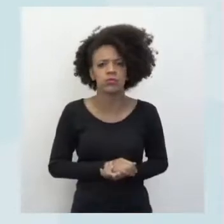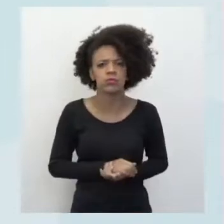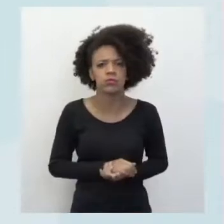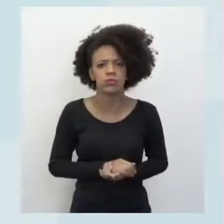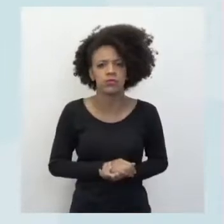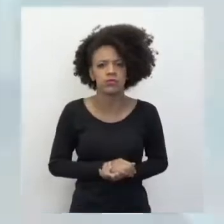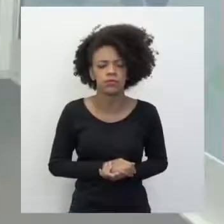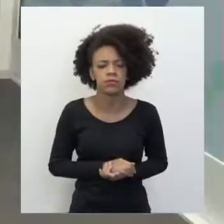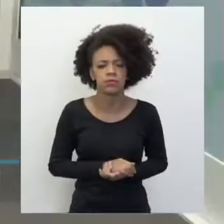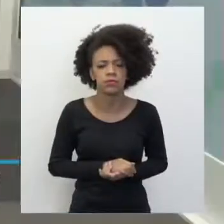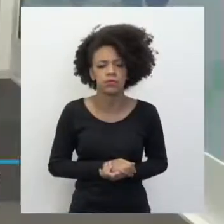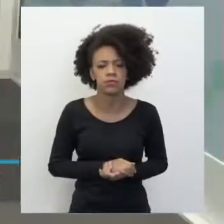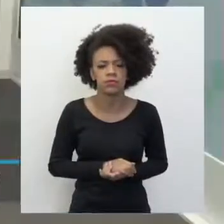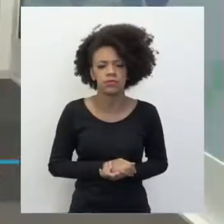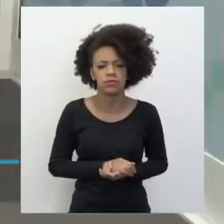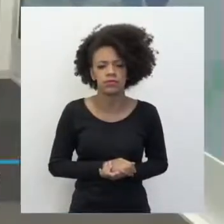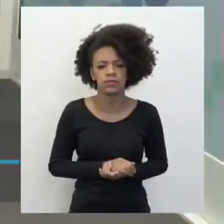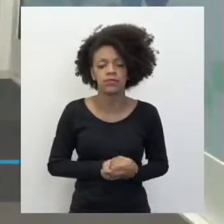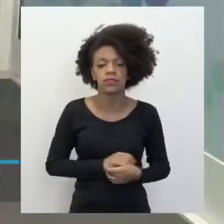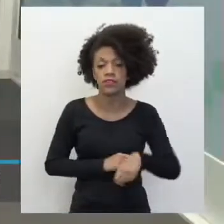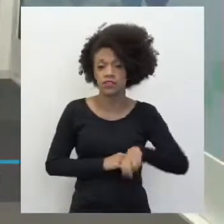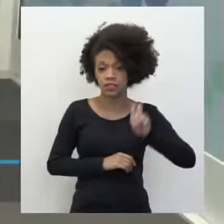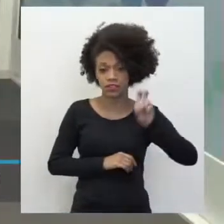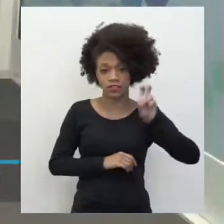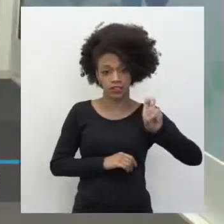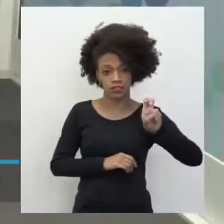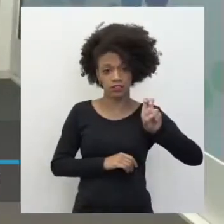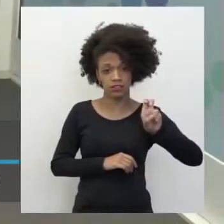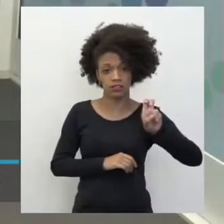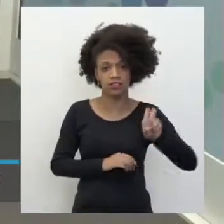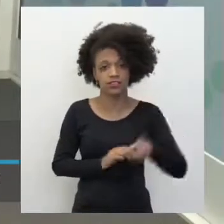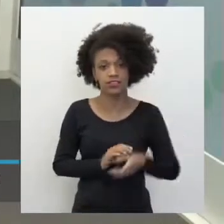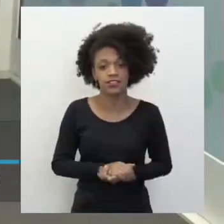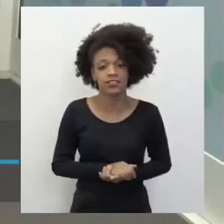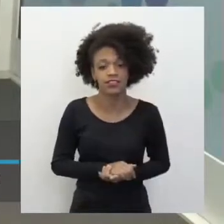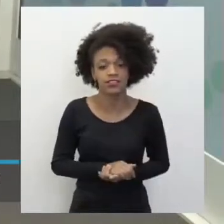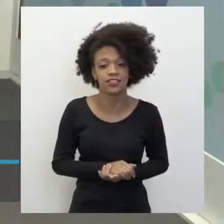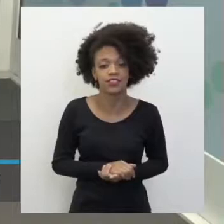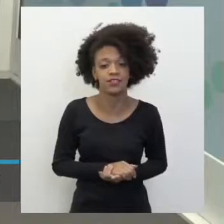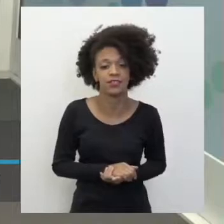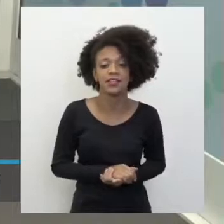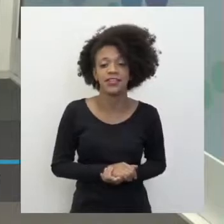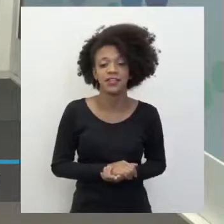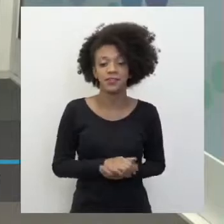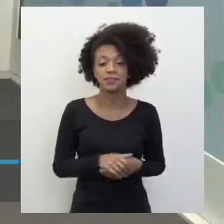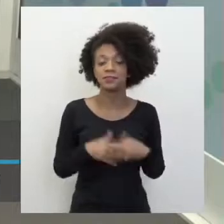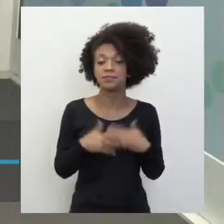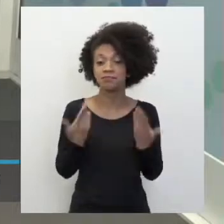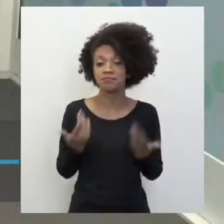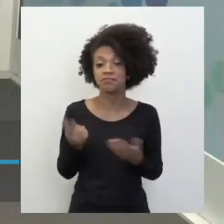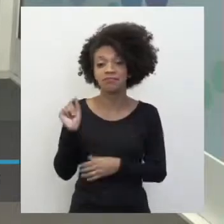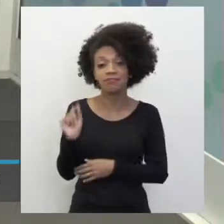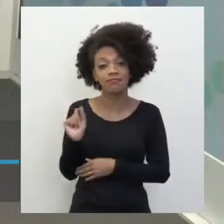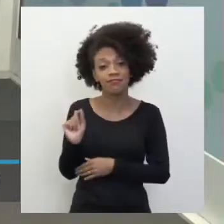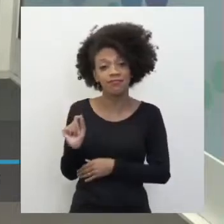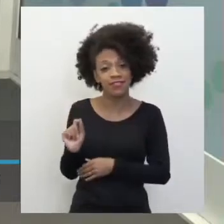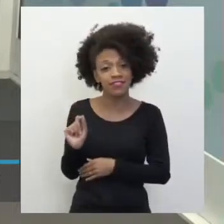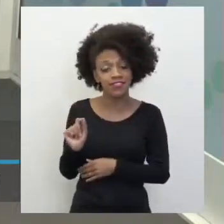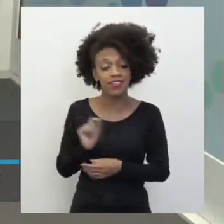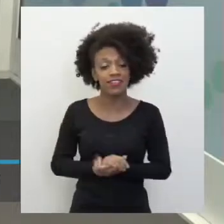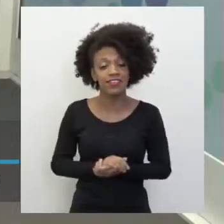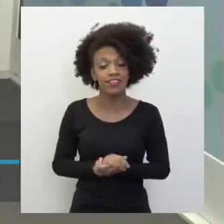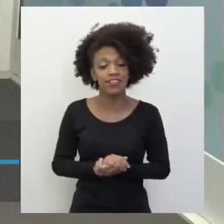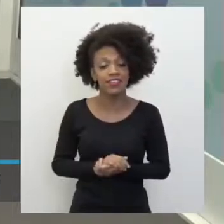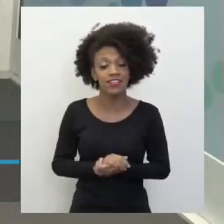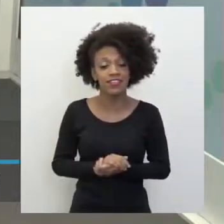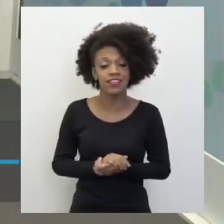A 5, vamos lá. 5 e 6. Quem é o primeiro professor a